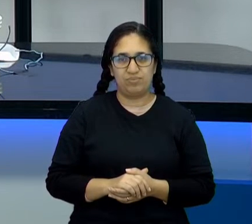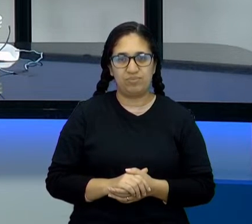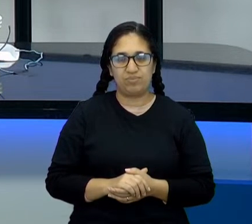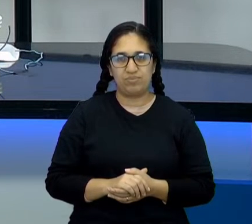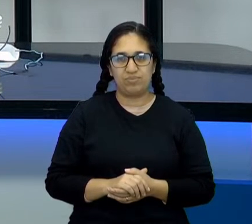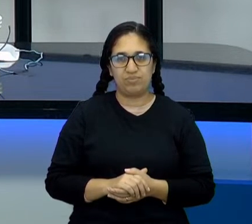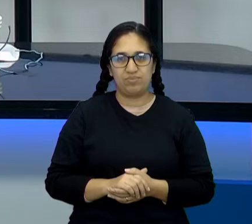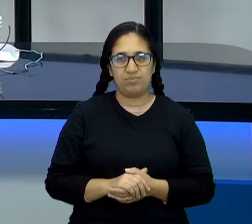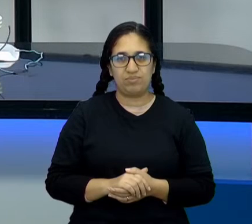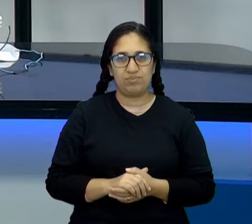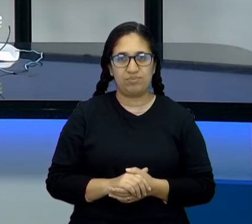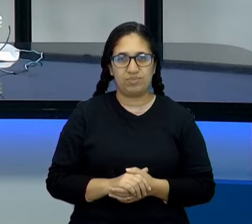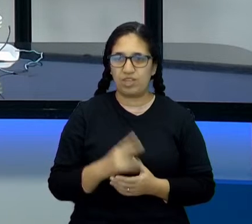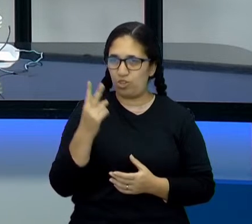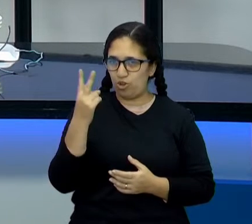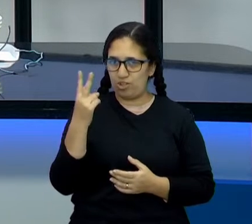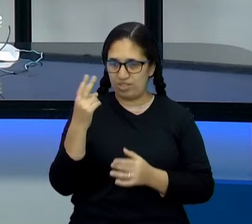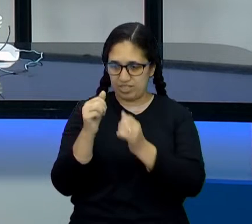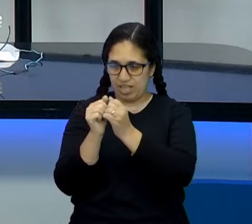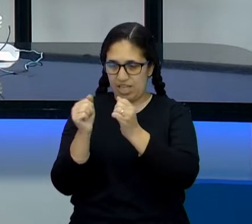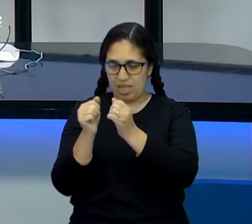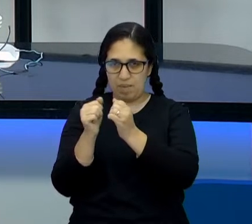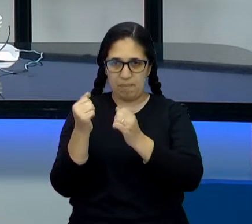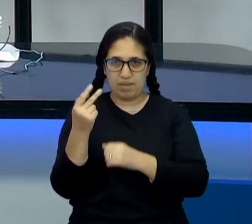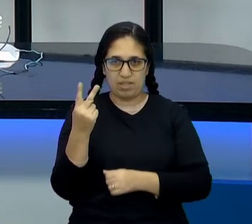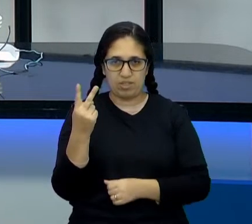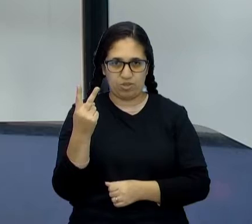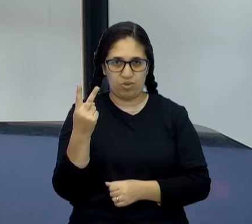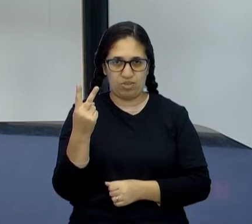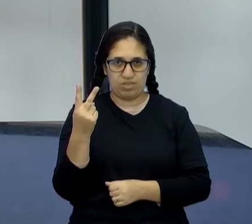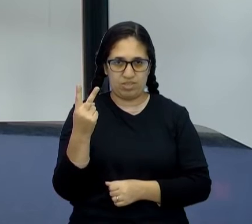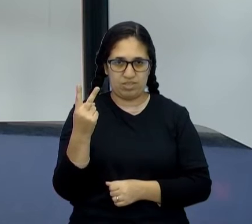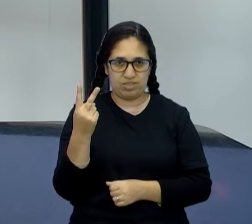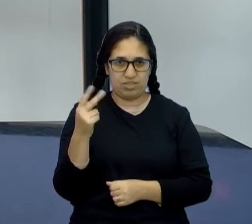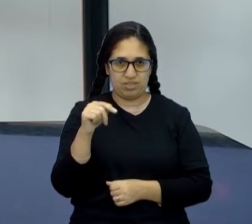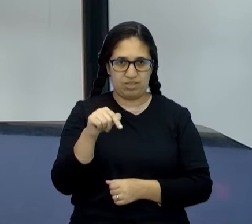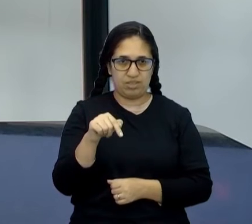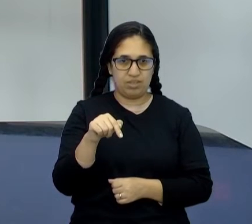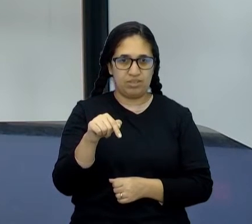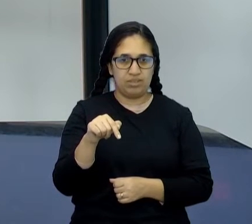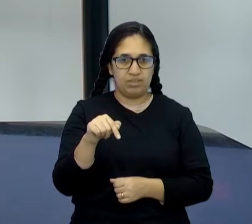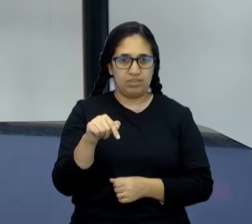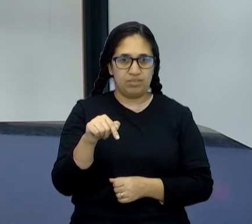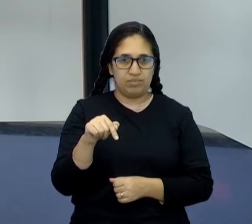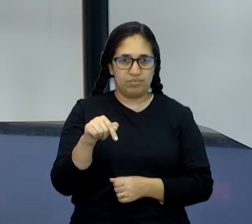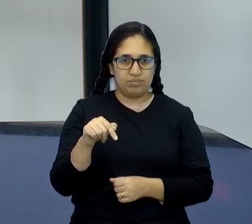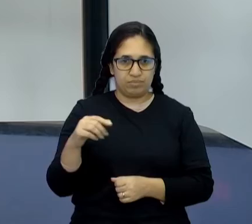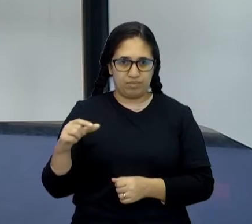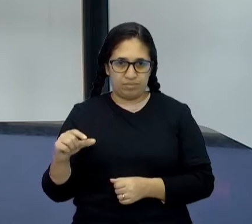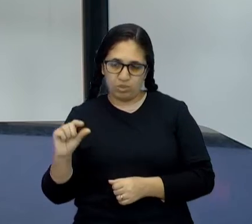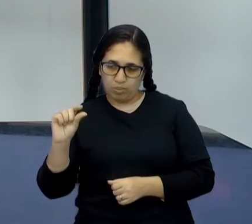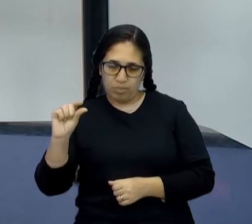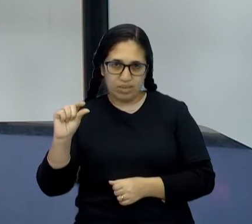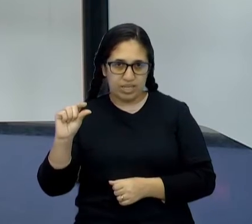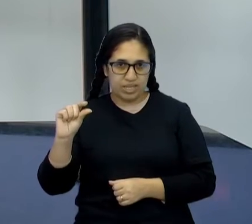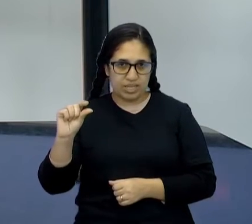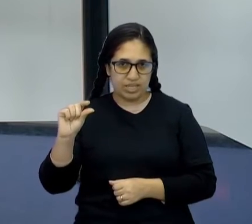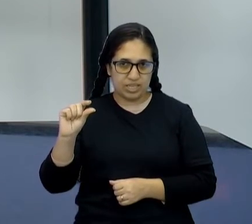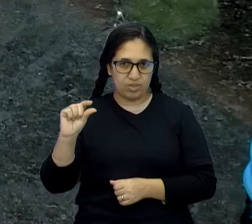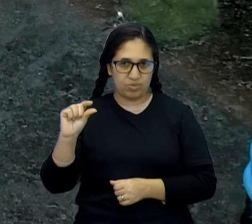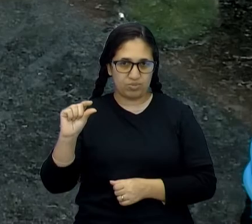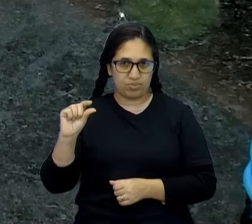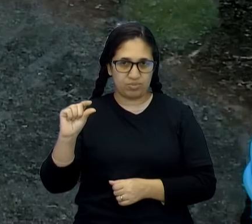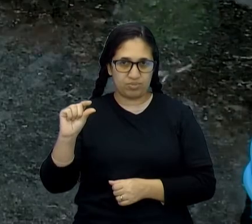pôr aqui. Eu vou pôr aqui 2 ímãs. Se a câmera conseguir mostrar, ó, eu tenho um ímã bem pequenininho, um super